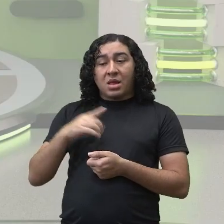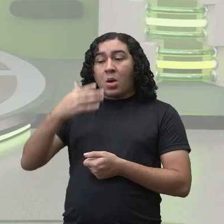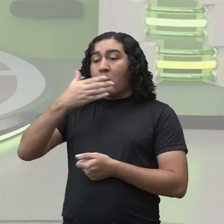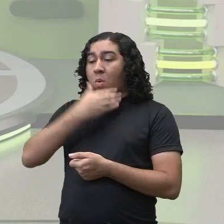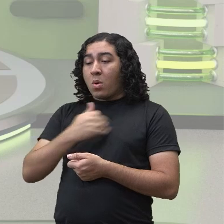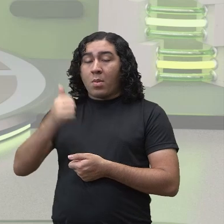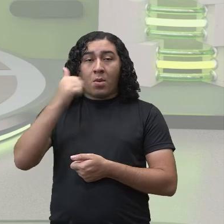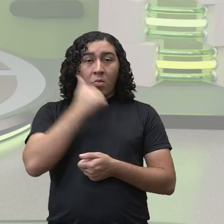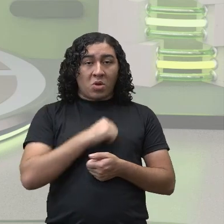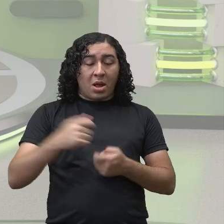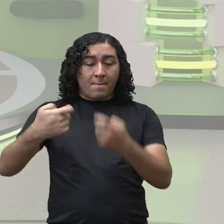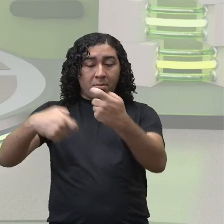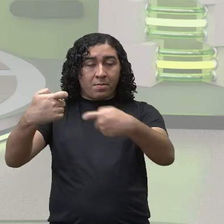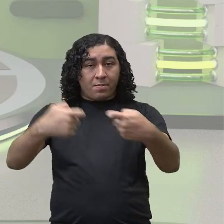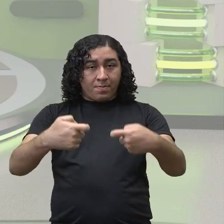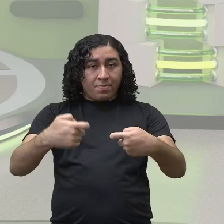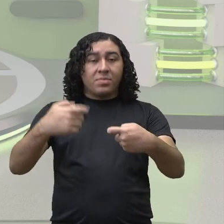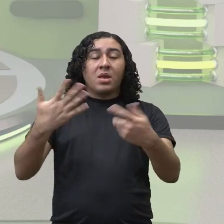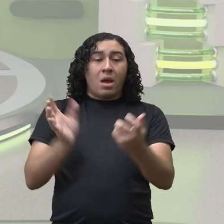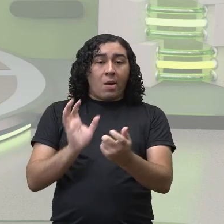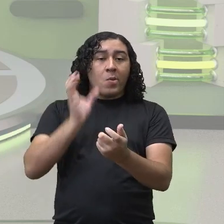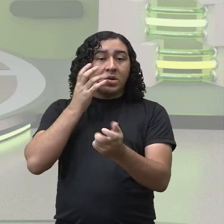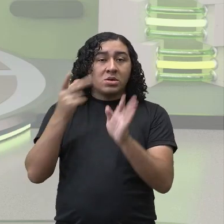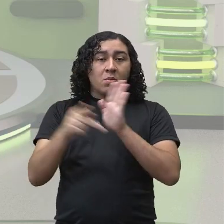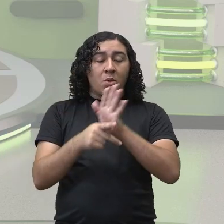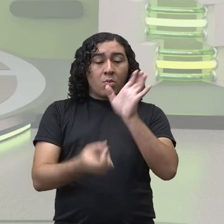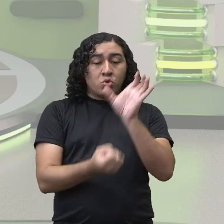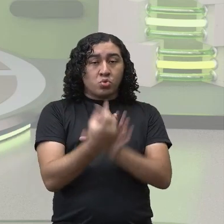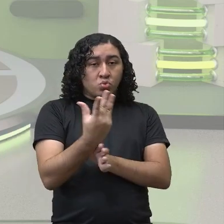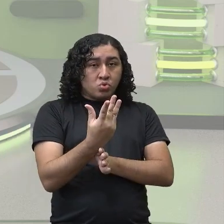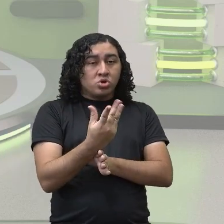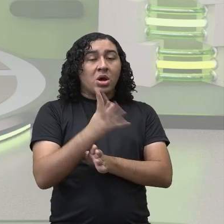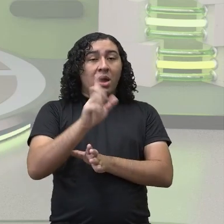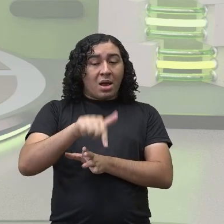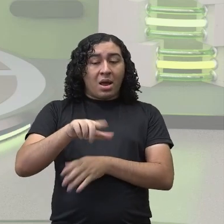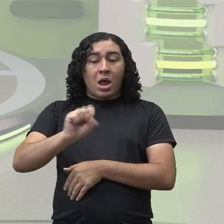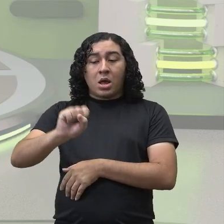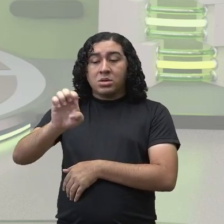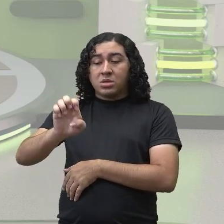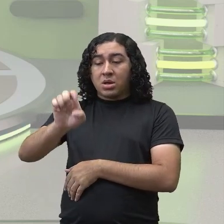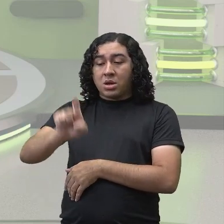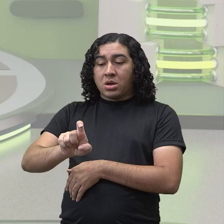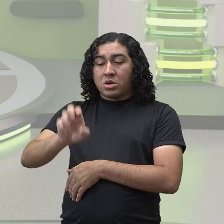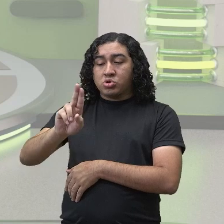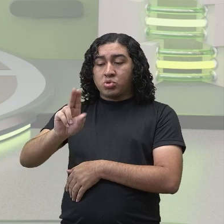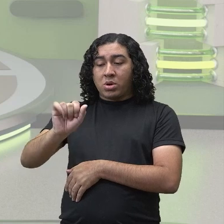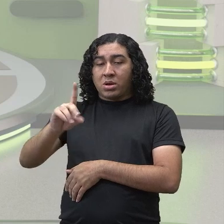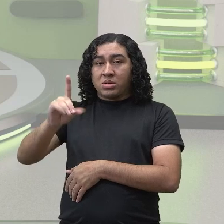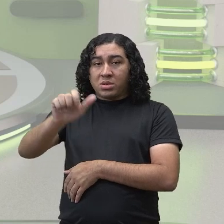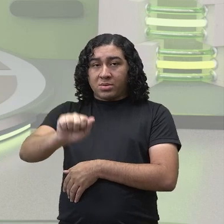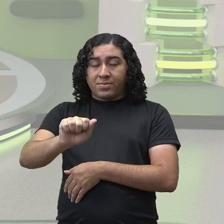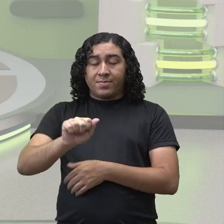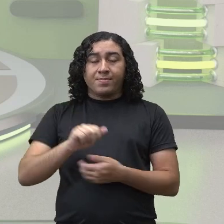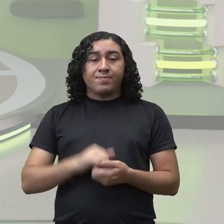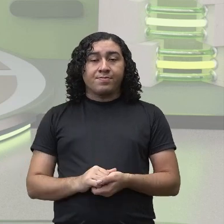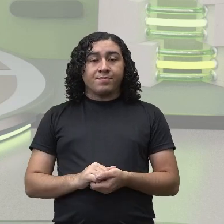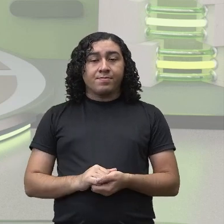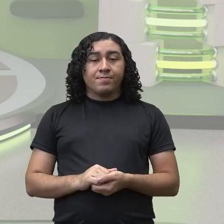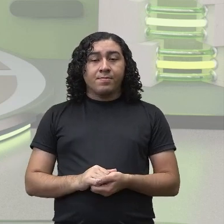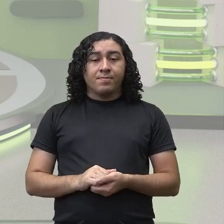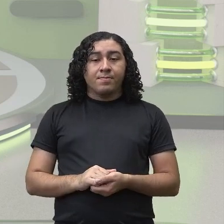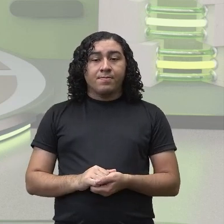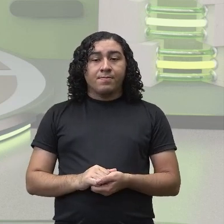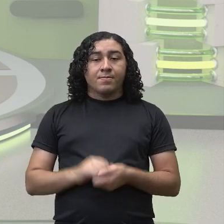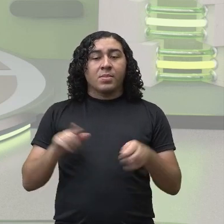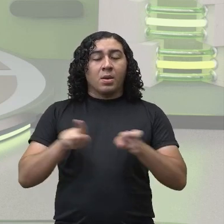e a fêmea, e aí caracteriza-se reprodução sexuada dentro desses indivíduos. Mas